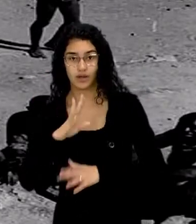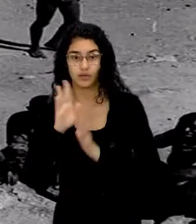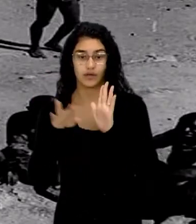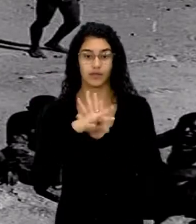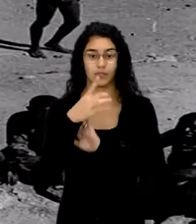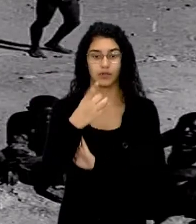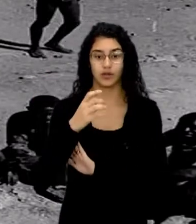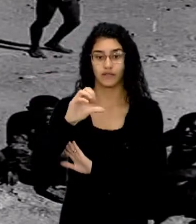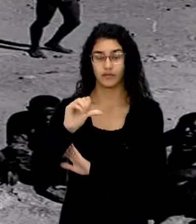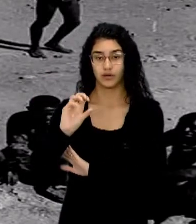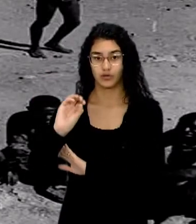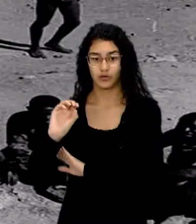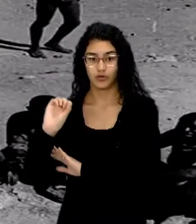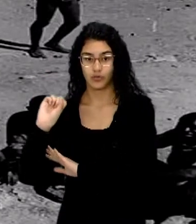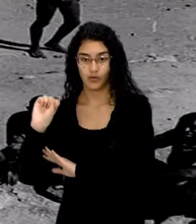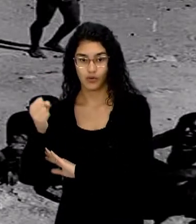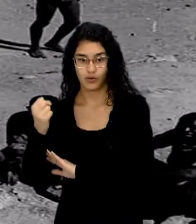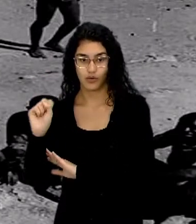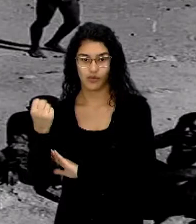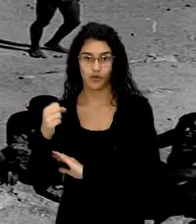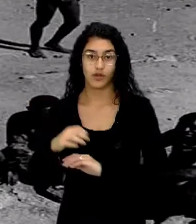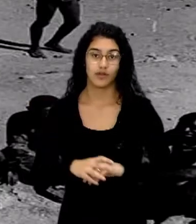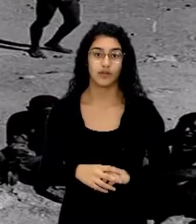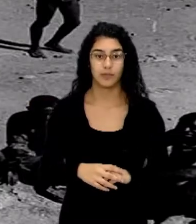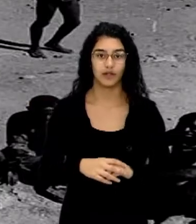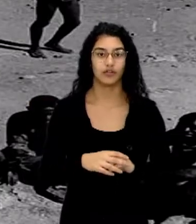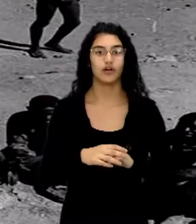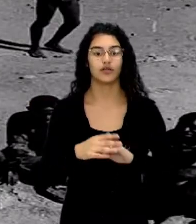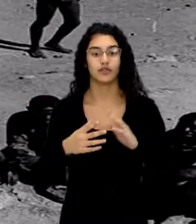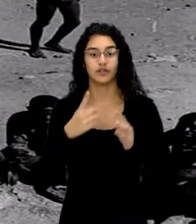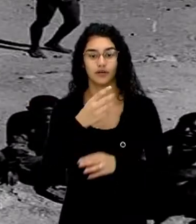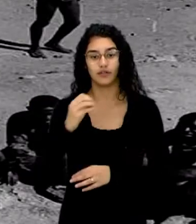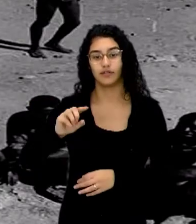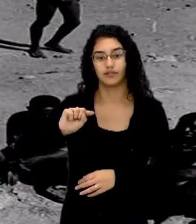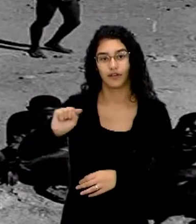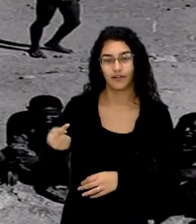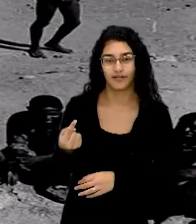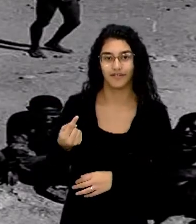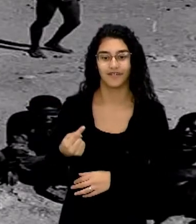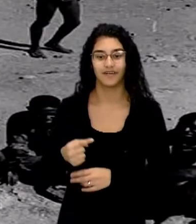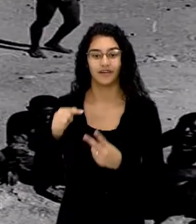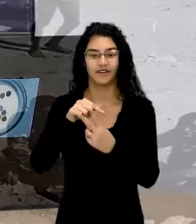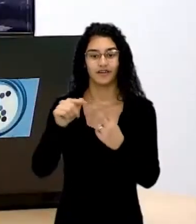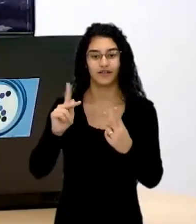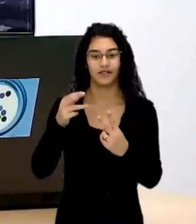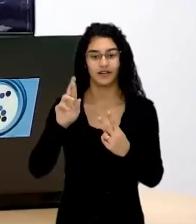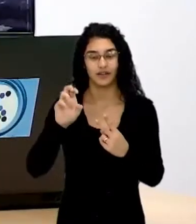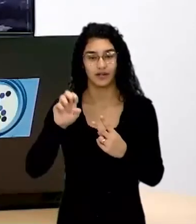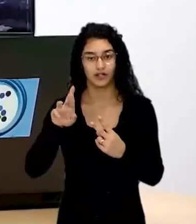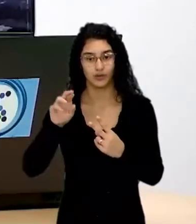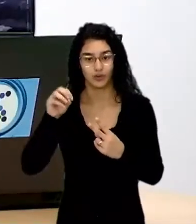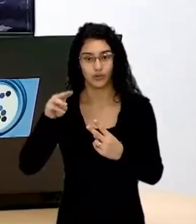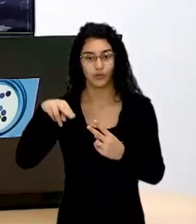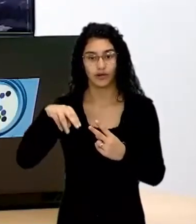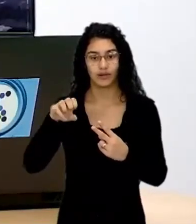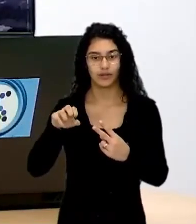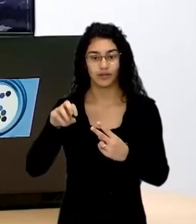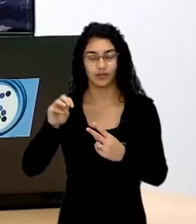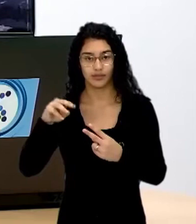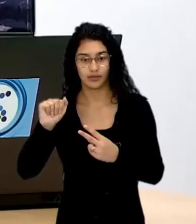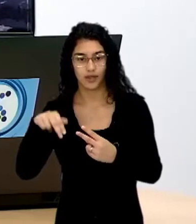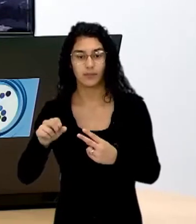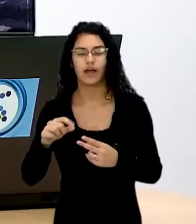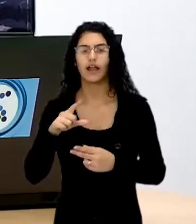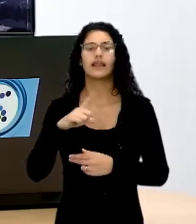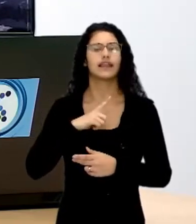e gerou 100 mil mortos das populações Herero e Nama. E o que aconteceu? Pois bem, nós tivemos lá